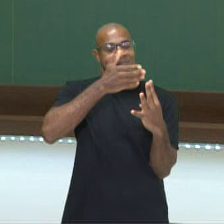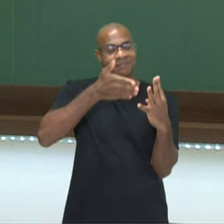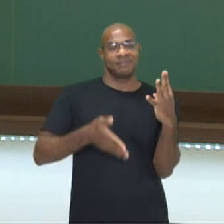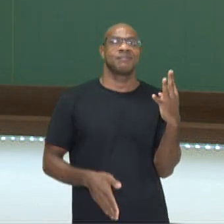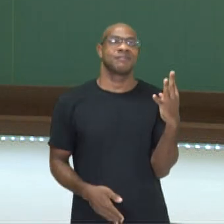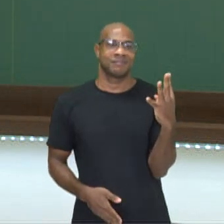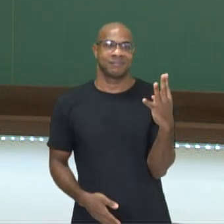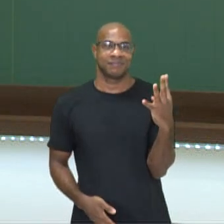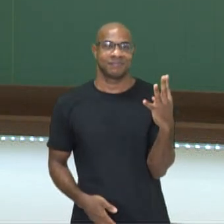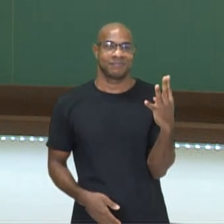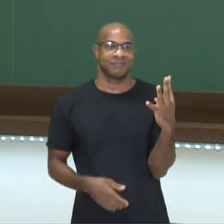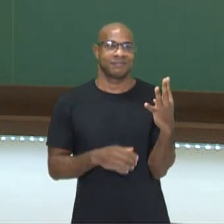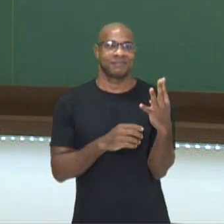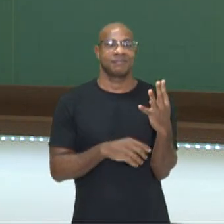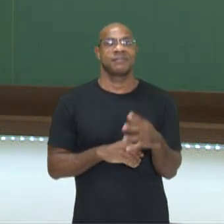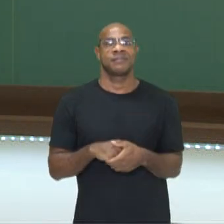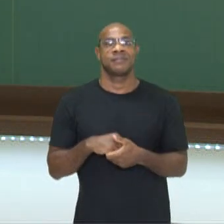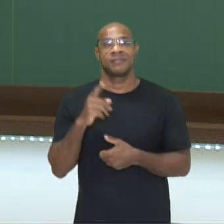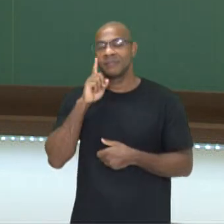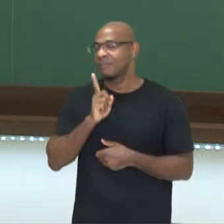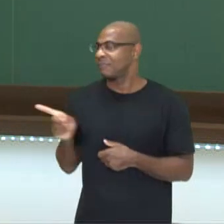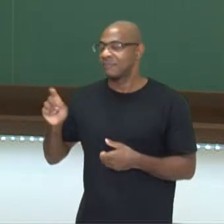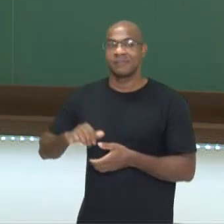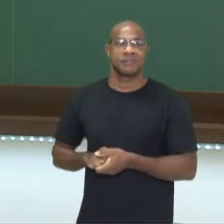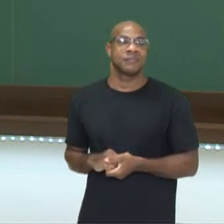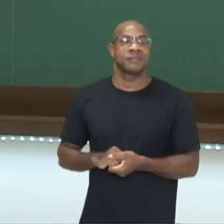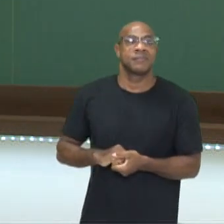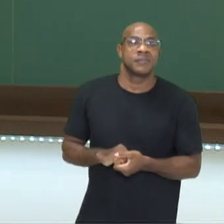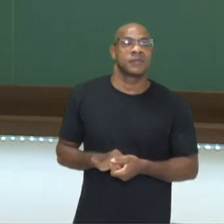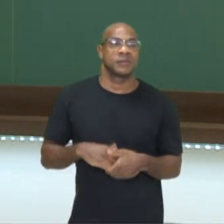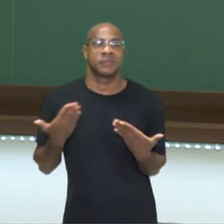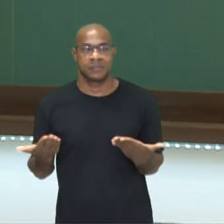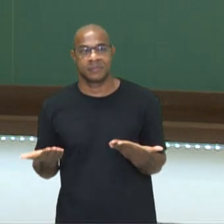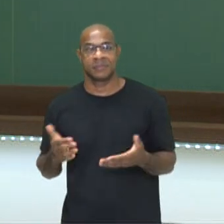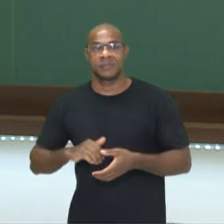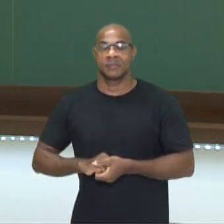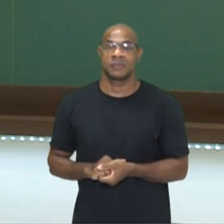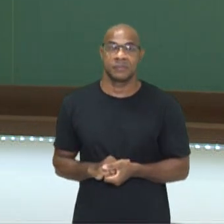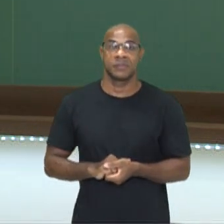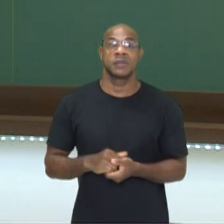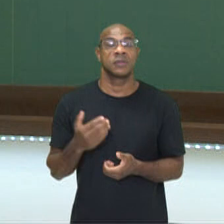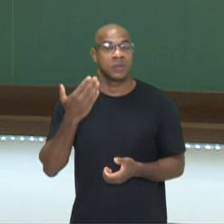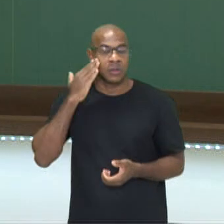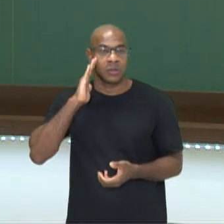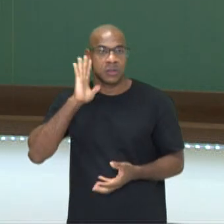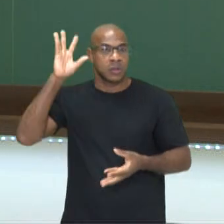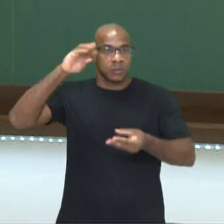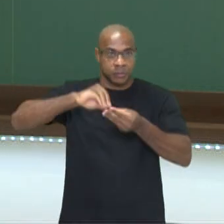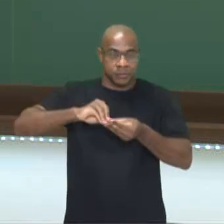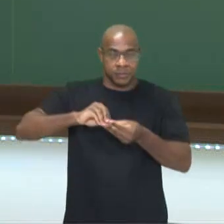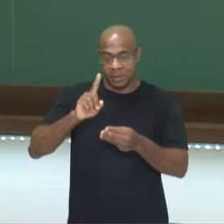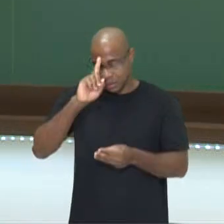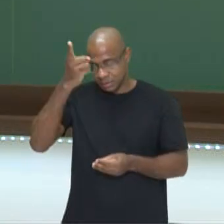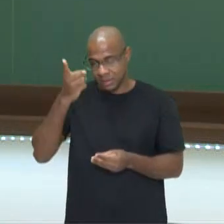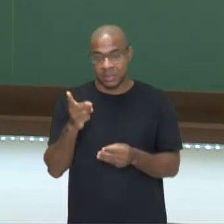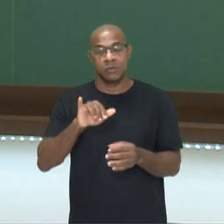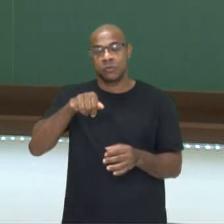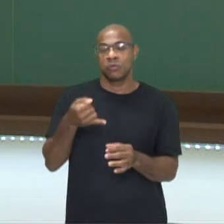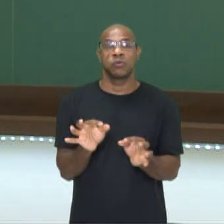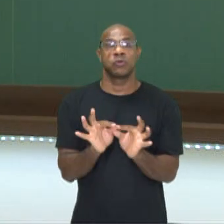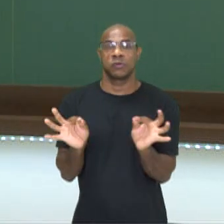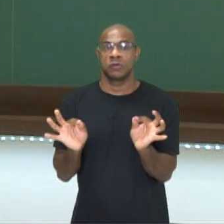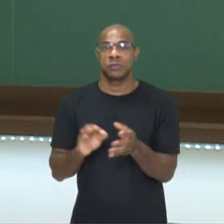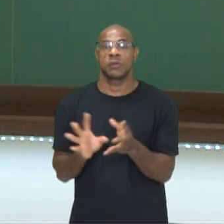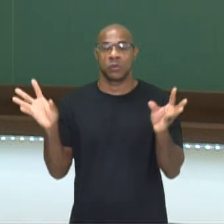ser R$20. Tá? Então, é isso. Assim nós entendemos, nós fechamos a ideia de juros simples.